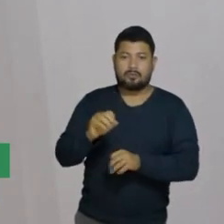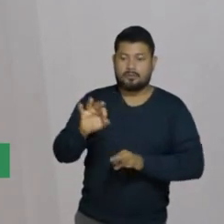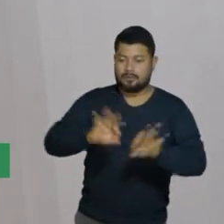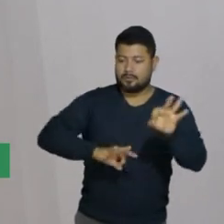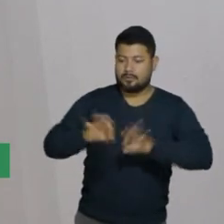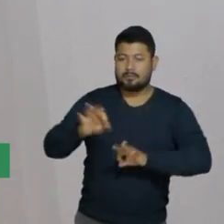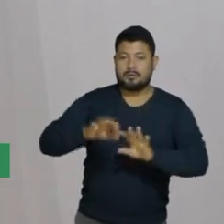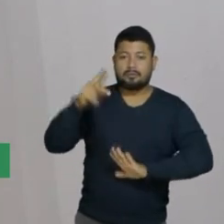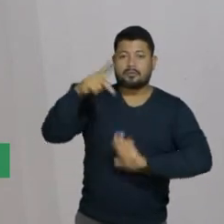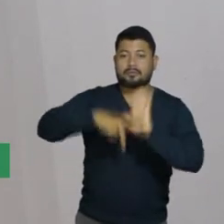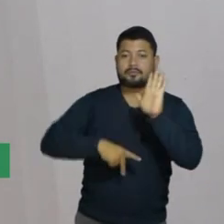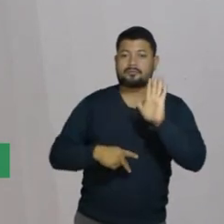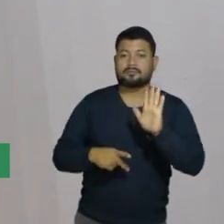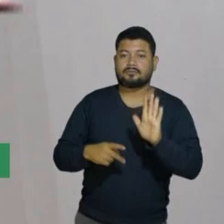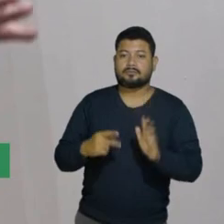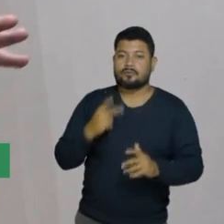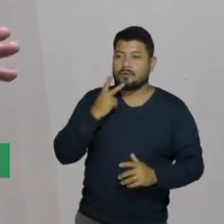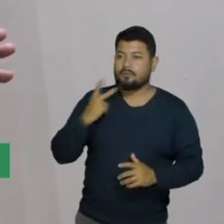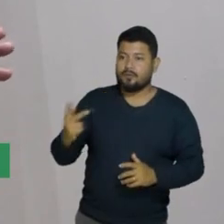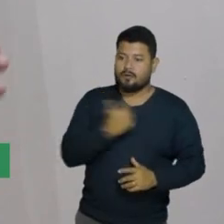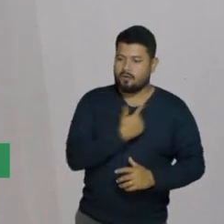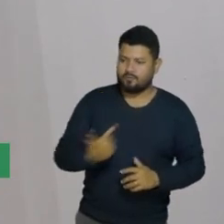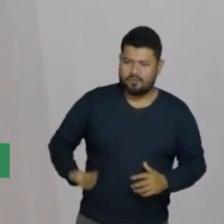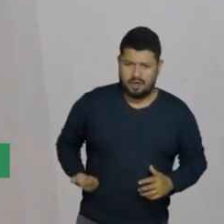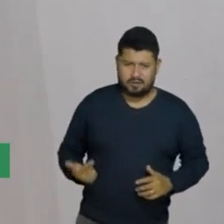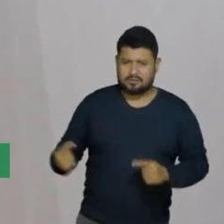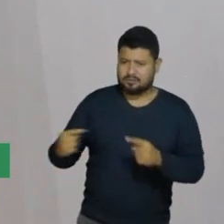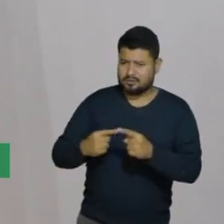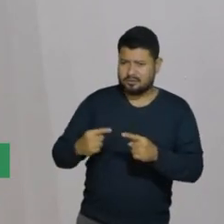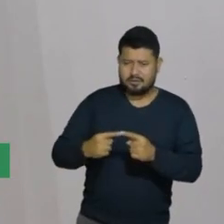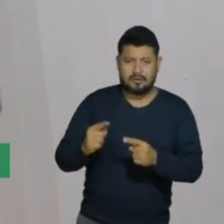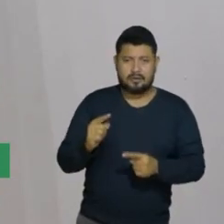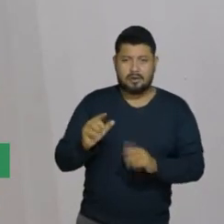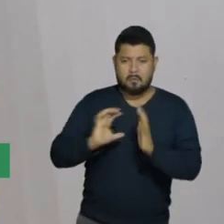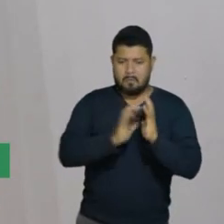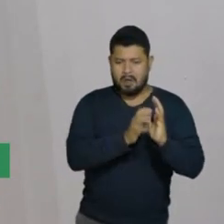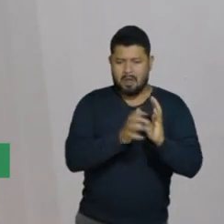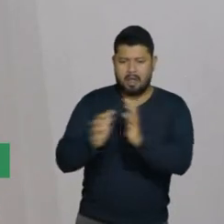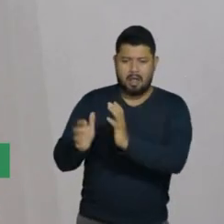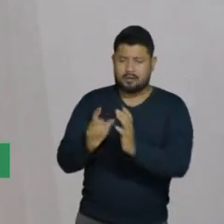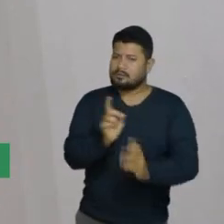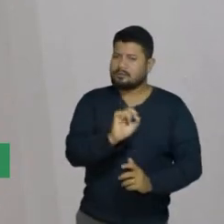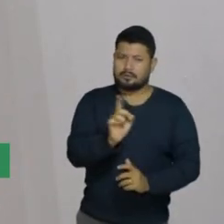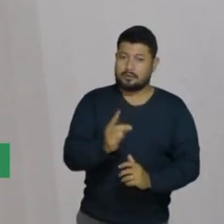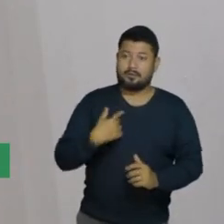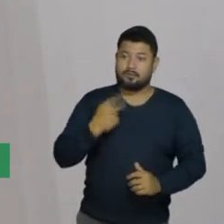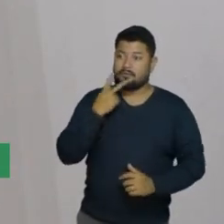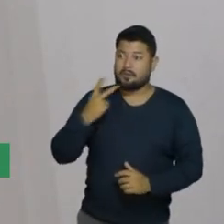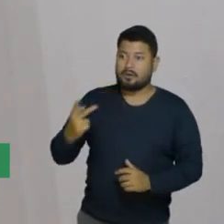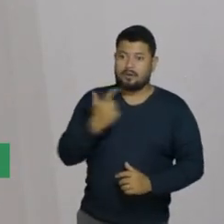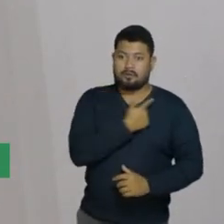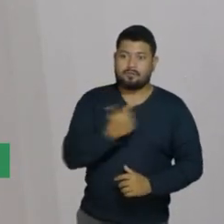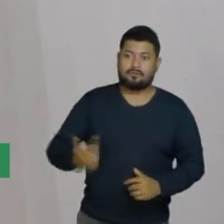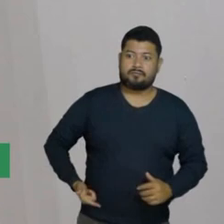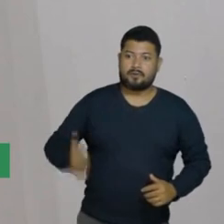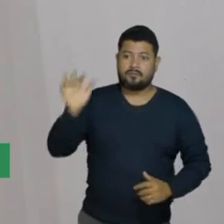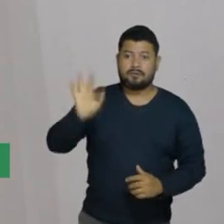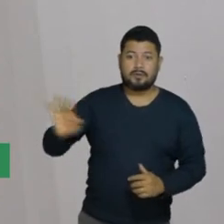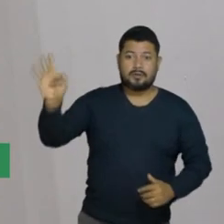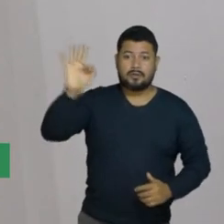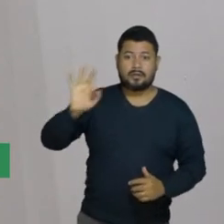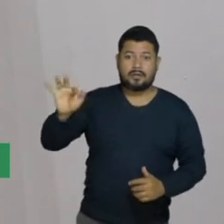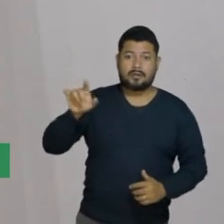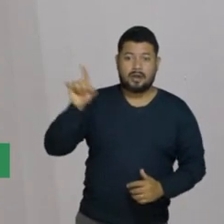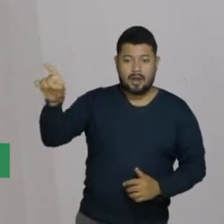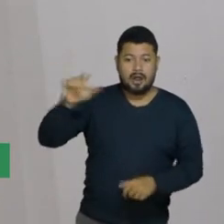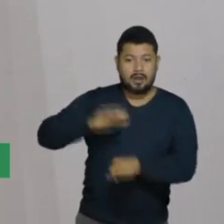desse governo nem do governo passado. Esquece governo. Eu estou falando da União e do Estado de Santa Catarina. Eles nos devem esse